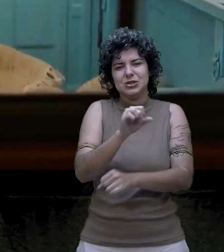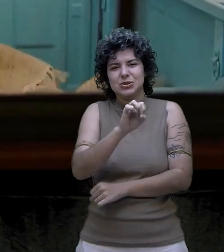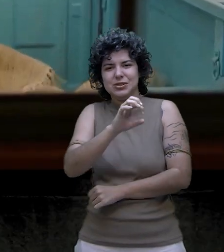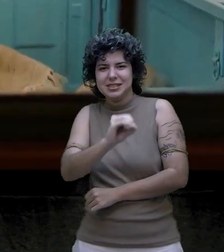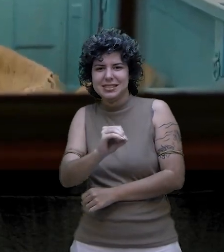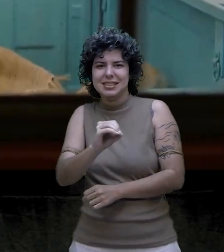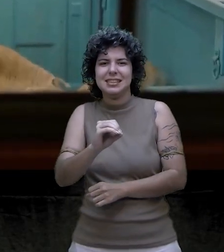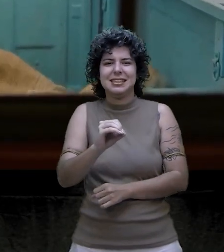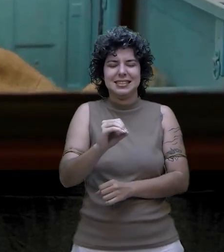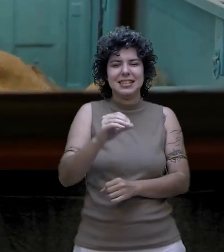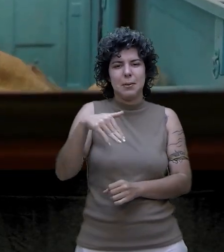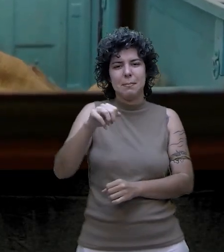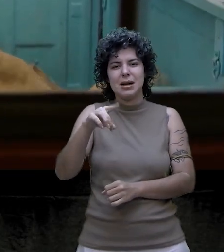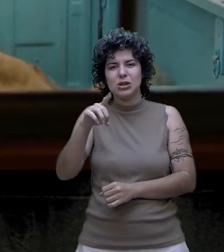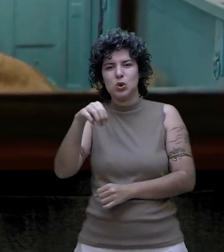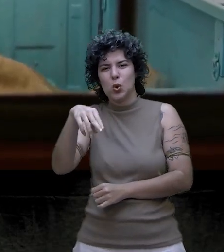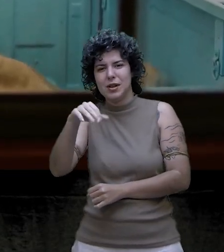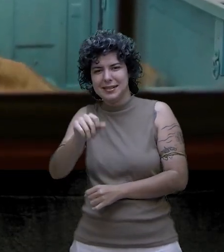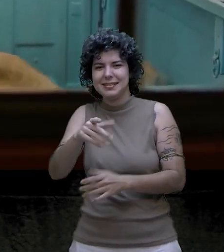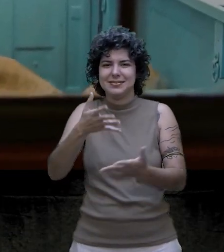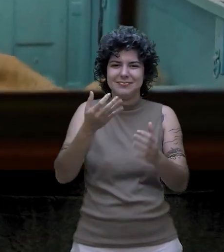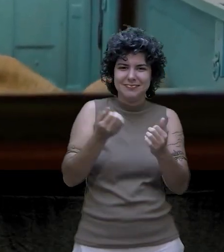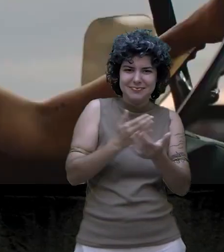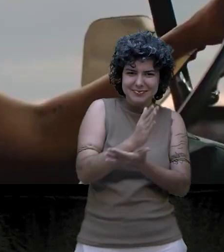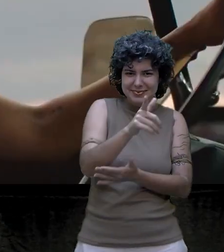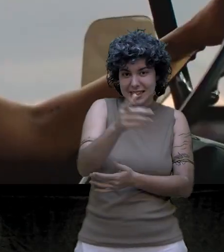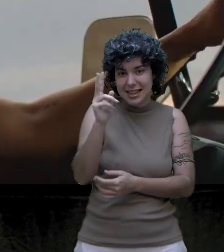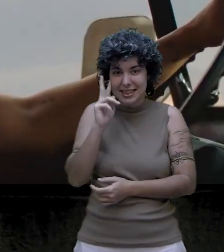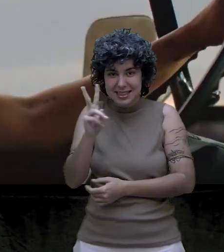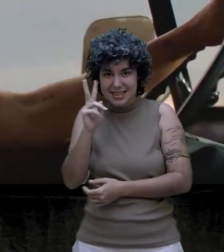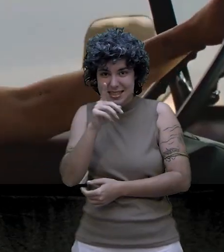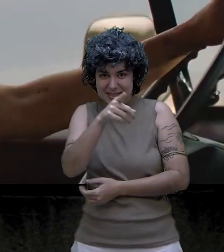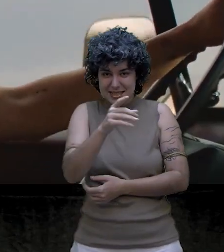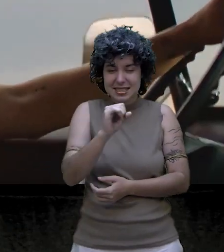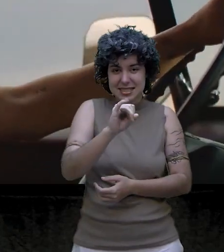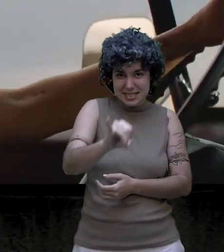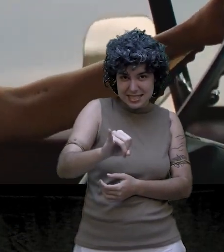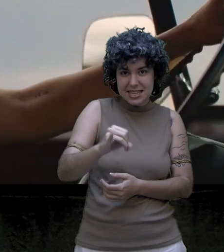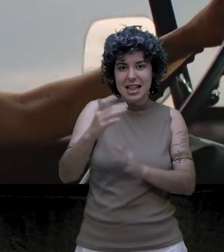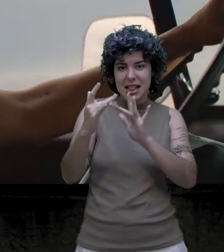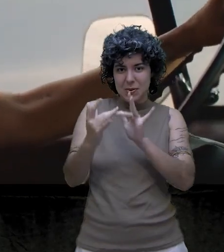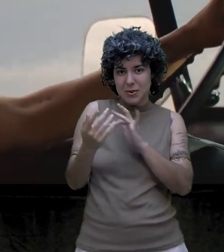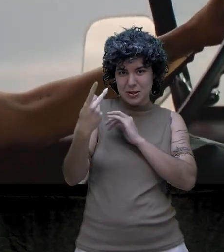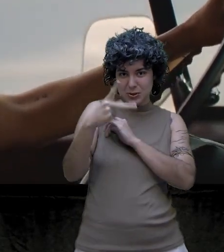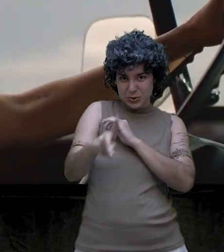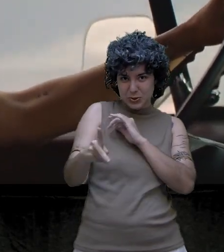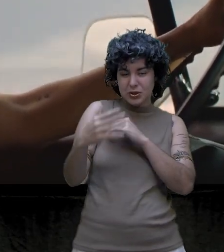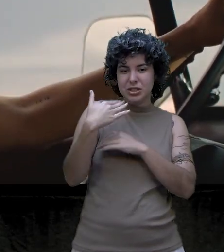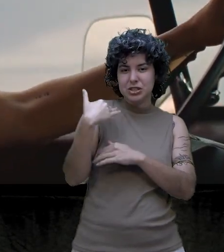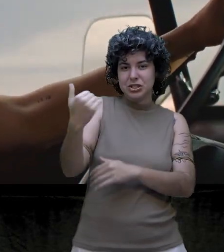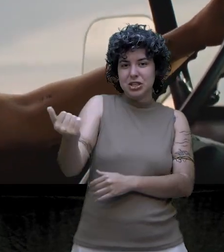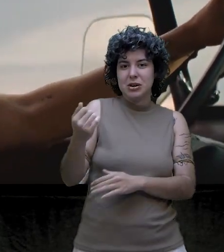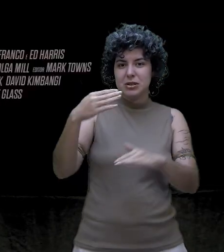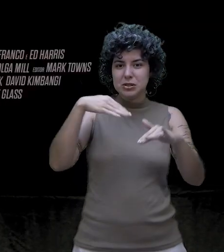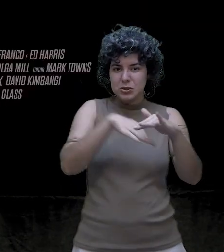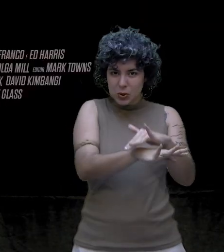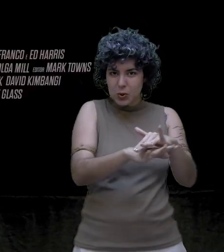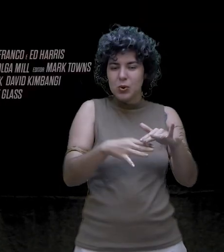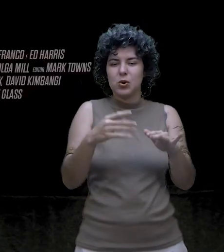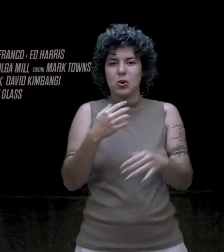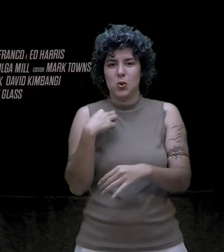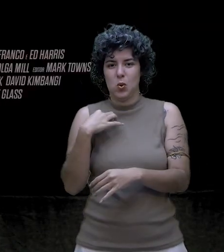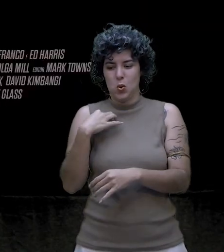no estômago. E lembre-se, se sua namorada te chamar para esconder um corpo, aceita. Pode virar um date